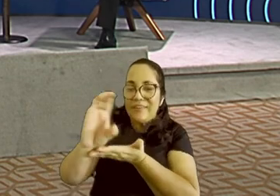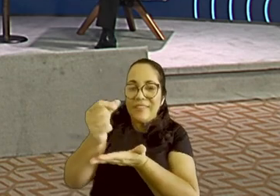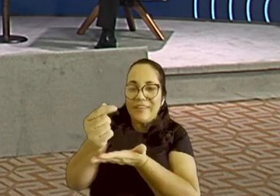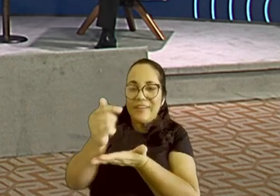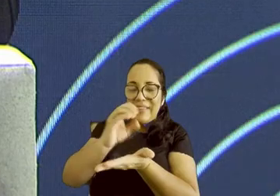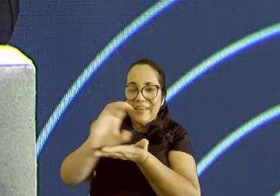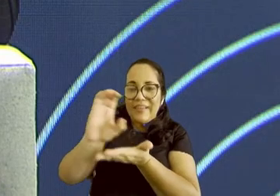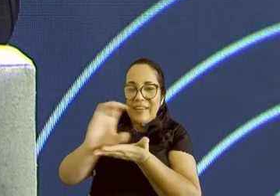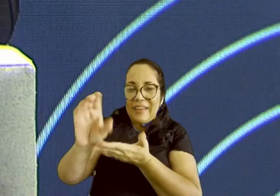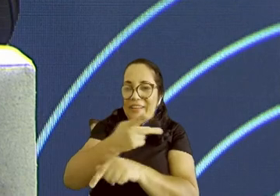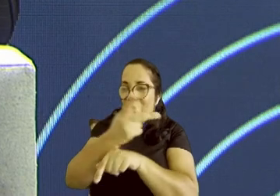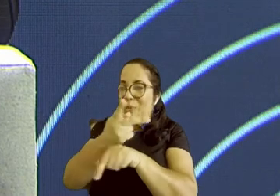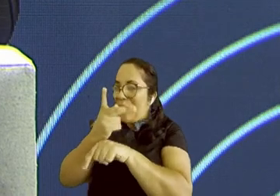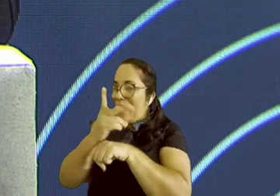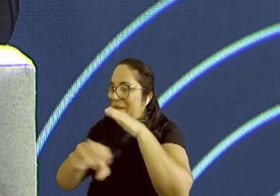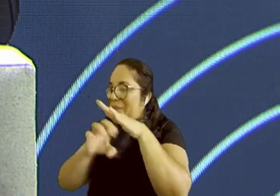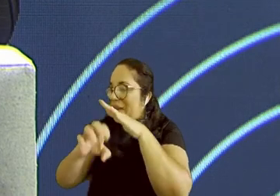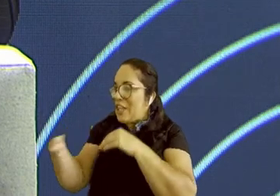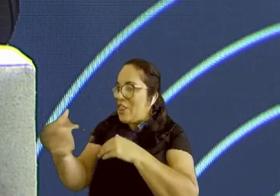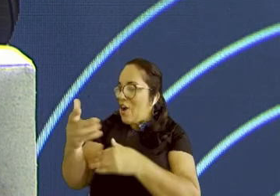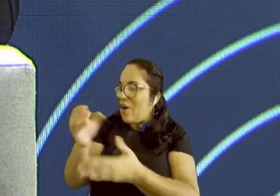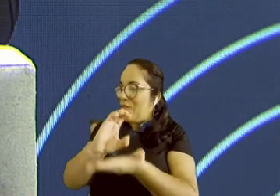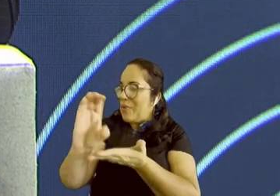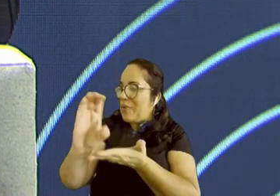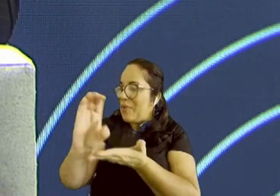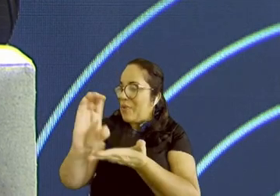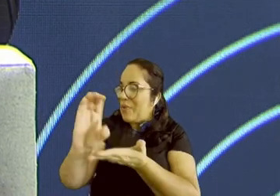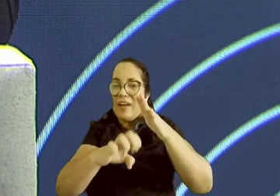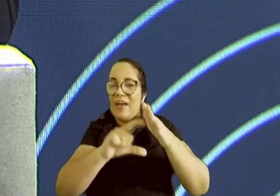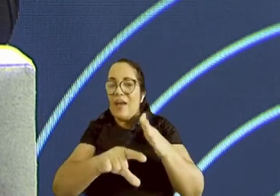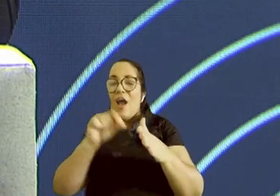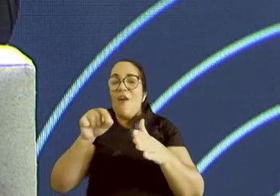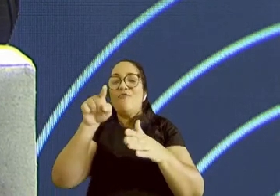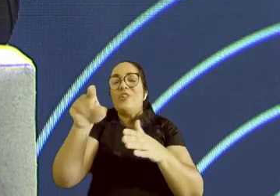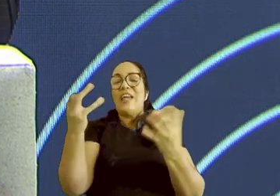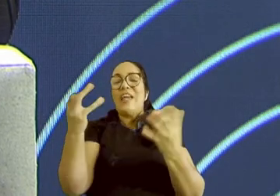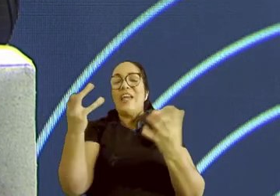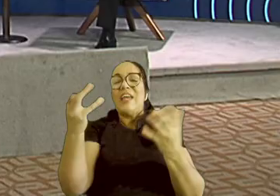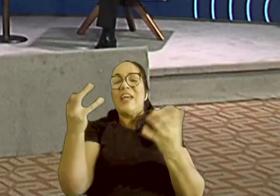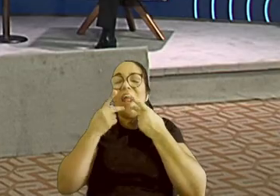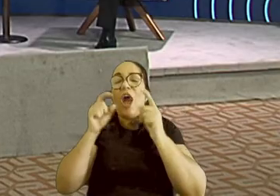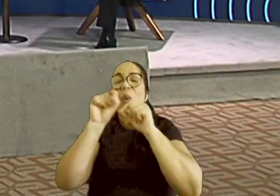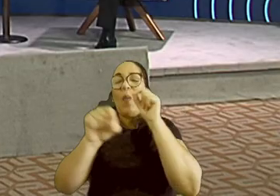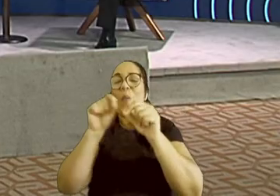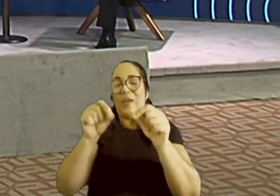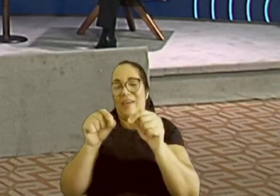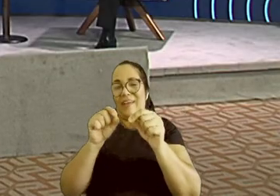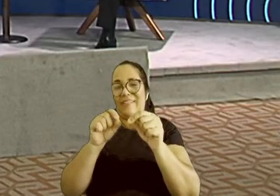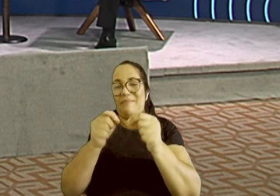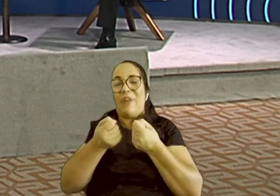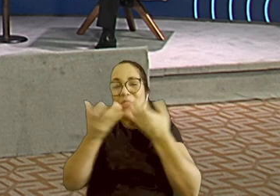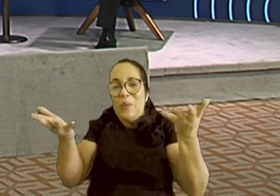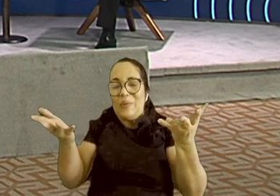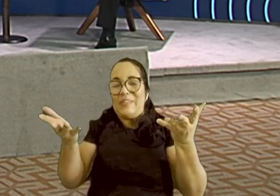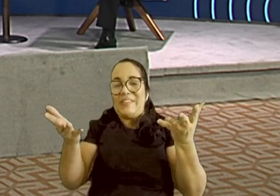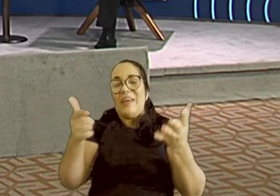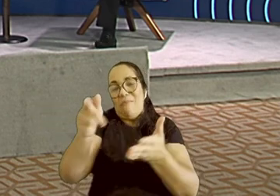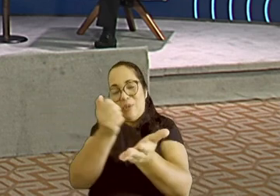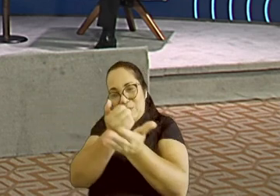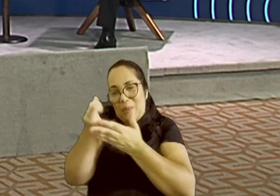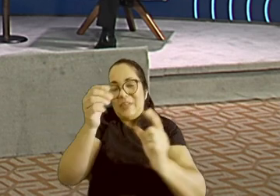investimentos ou para os empreendedores qual que seria a mensagem final que cada um de vocês mandaria pode começar por favor